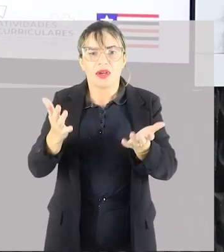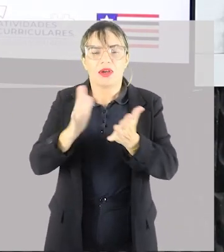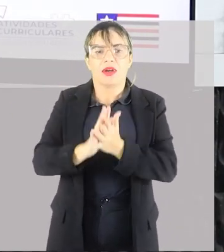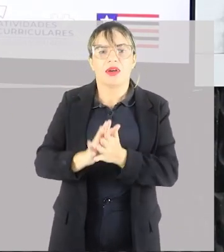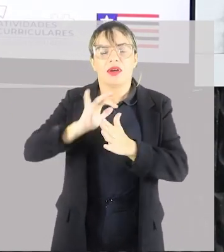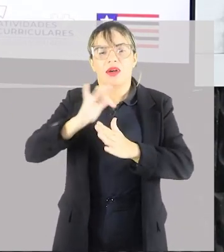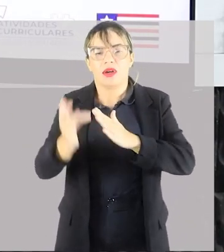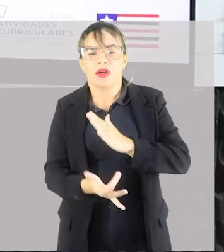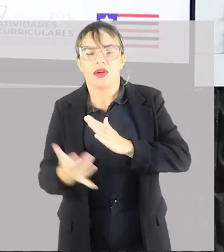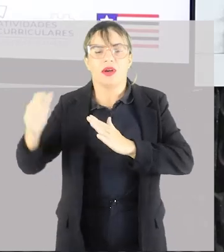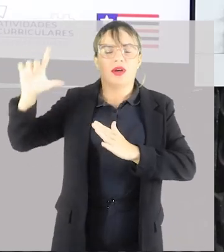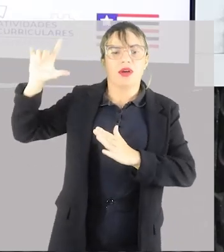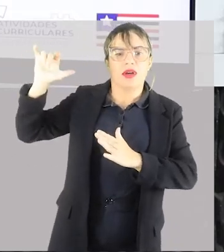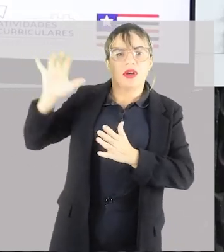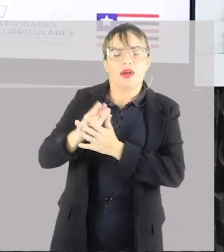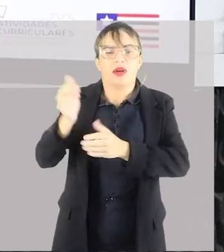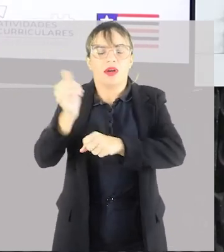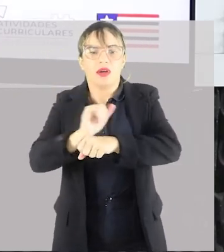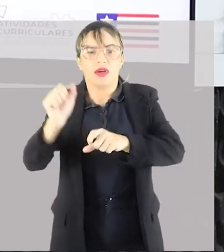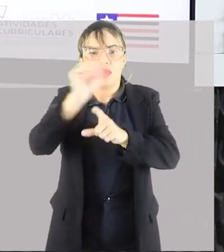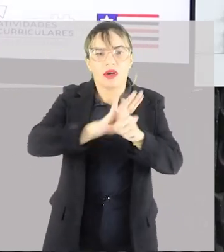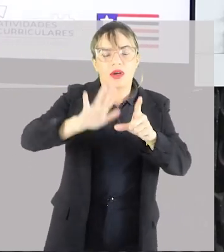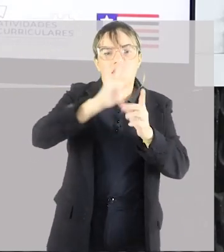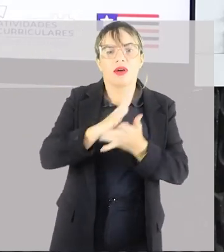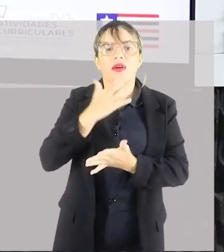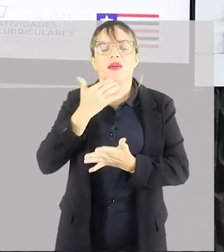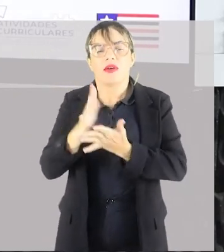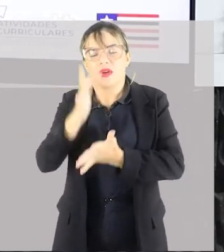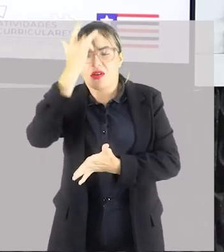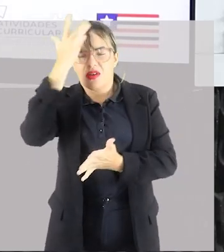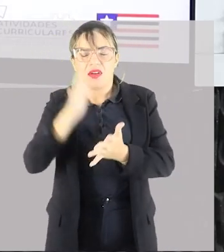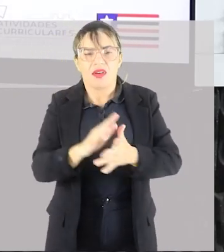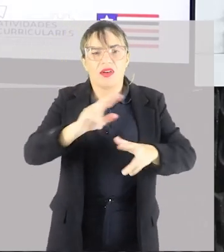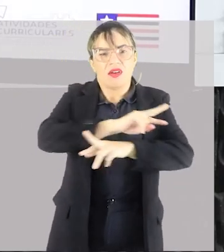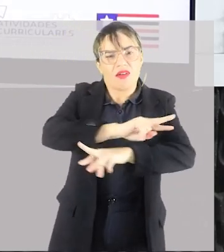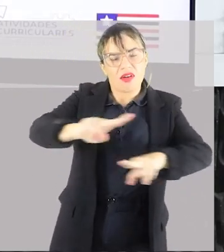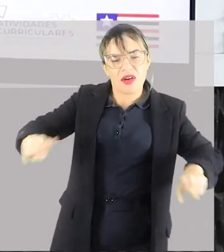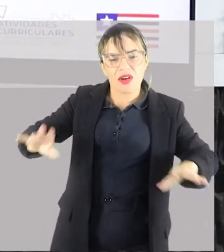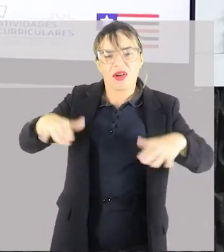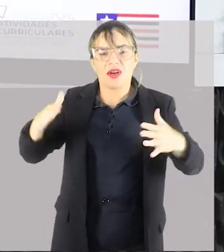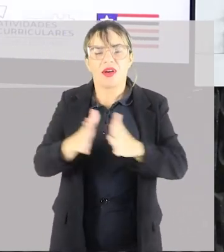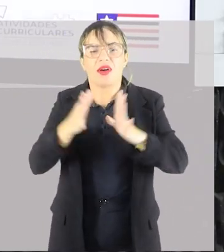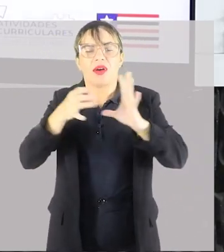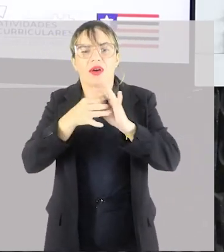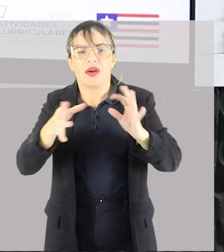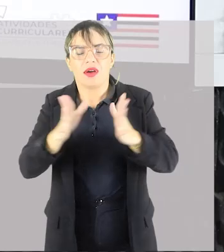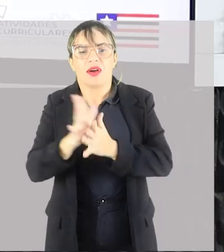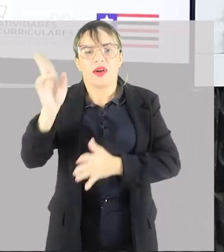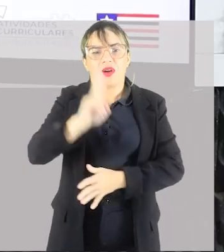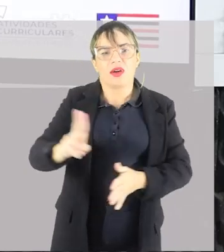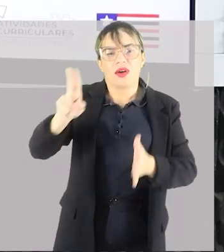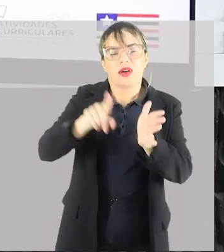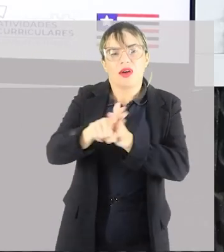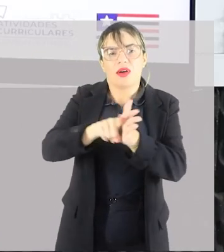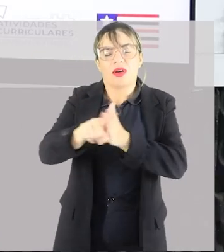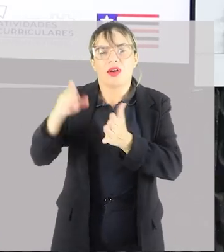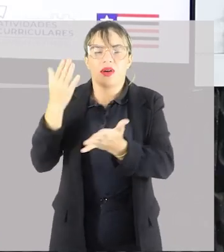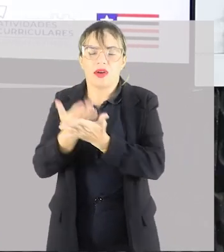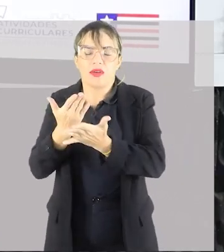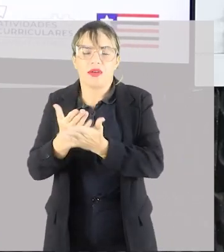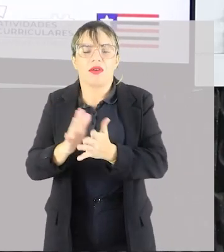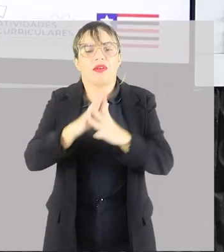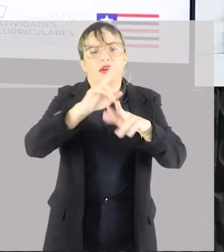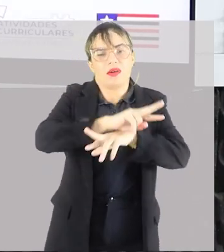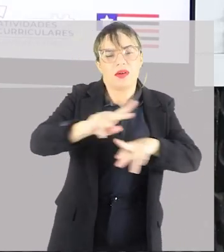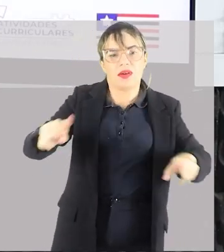e no YouTube. Plataforma Gonçalves Dias, é fácil. Tem muito material lá no YouTube que você pode utilizar para pesquisa, para estudo, entre outras